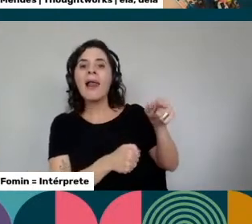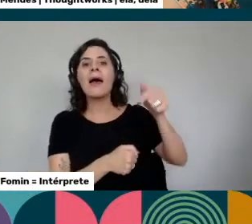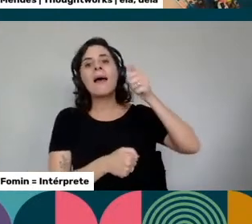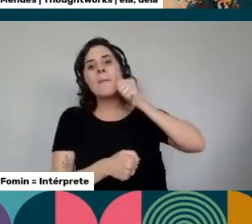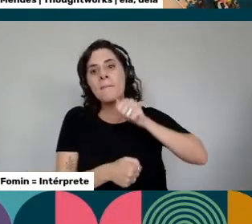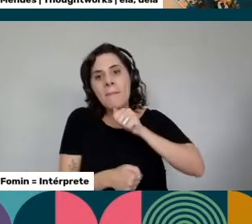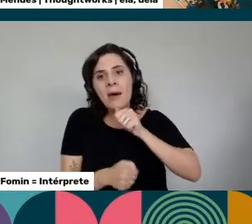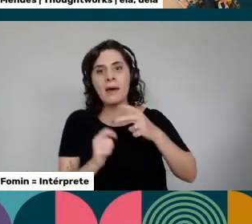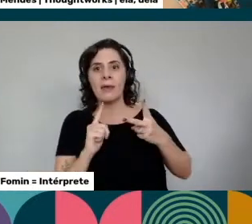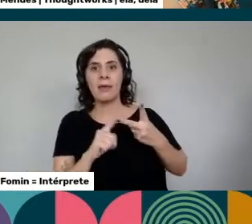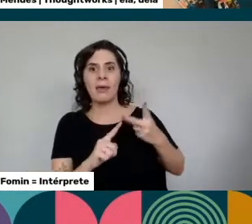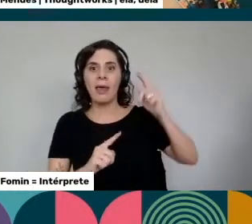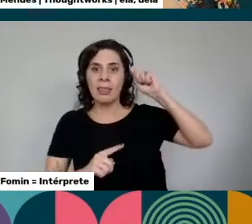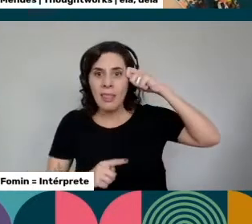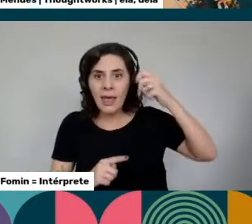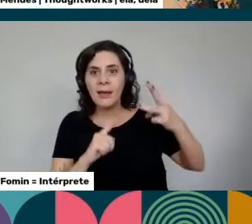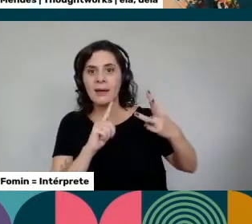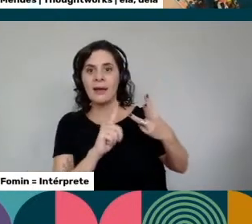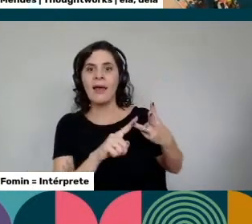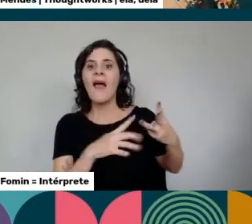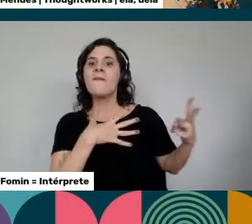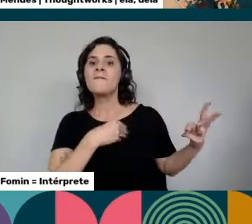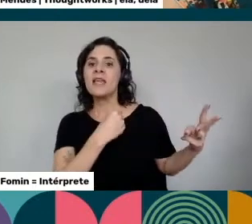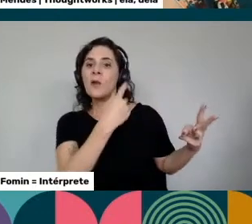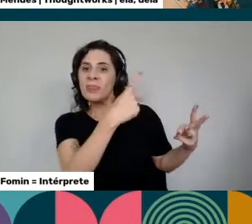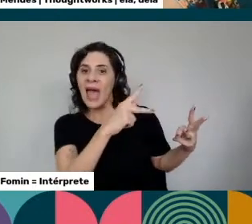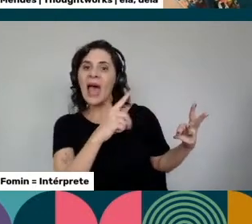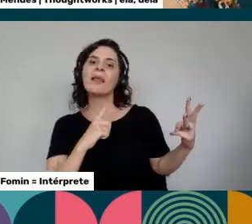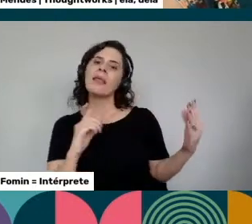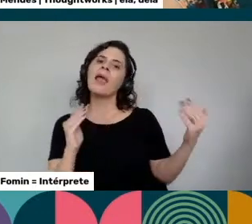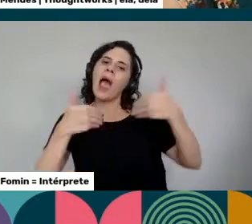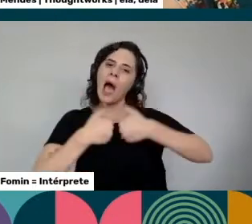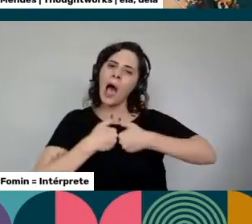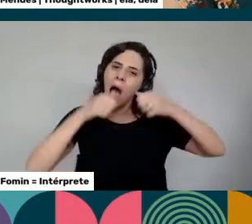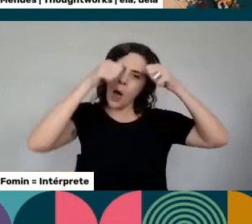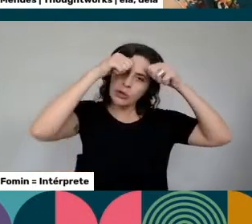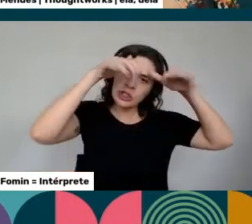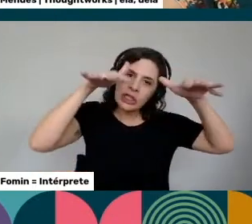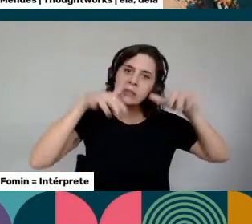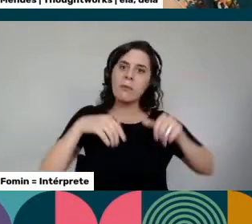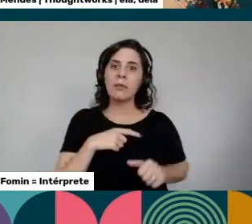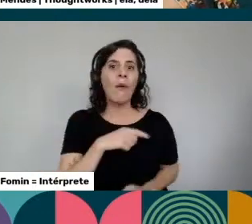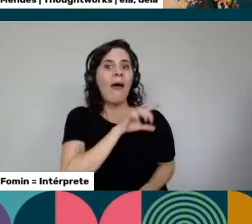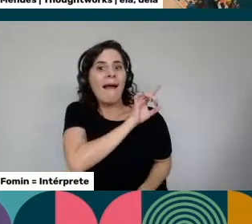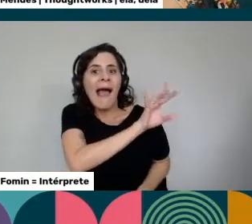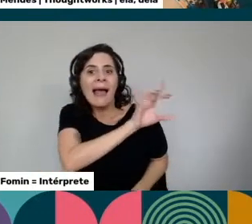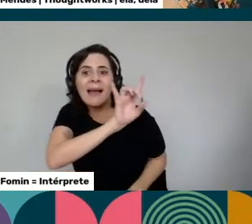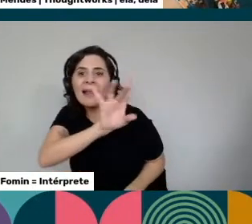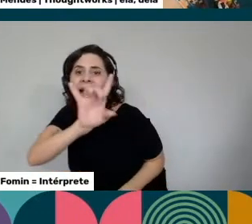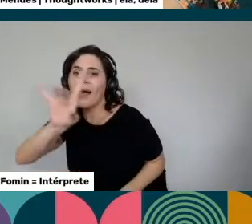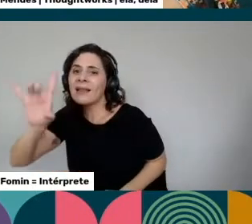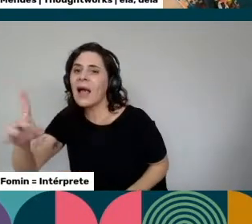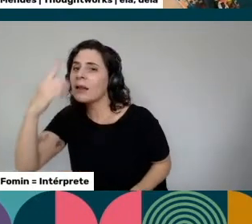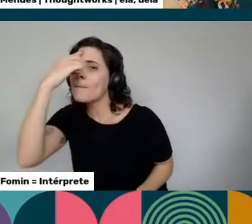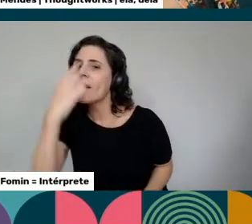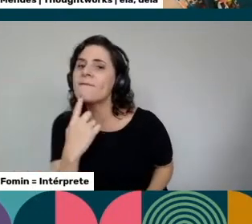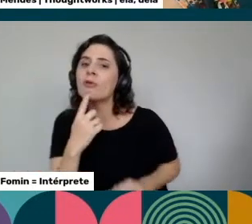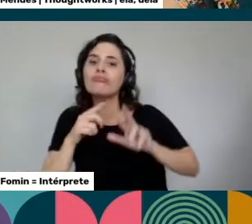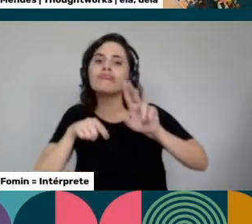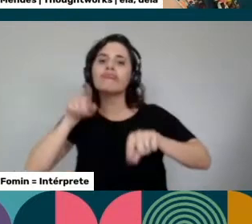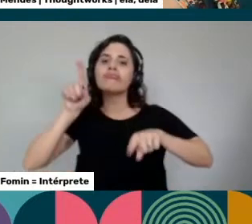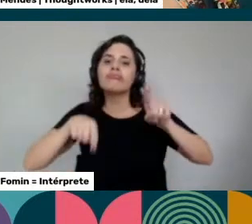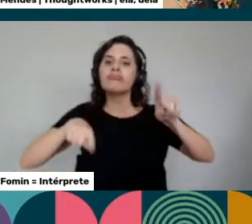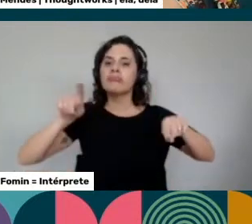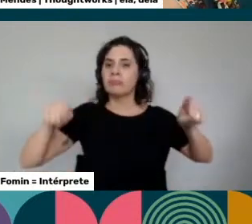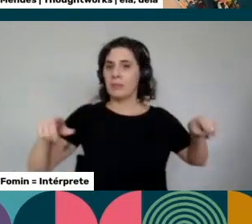as subjetividades é importante ser considerada também dentro desse recorte, e esse é um desafio que a gente tem. Então, como que a gente enfrenta aqui